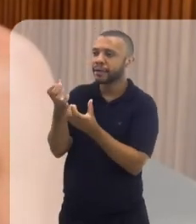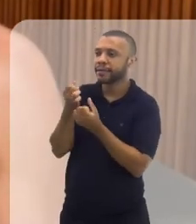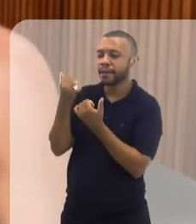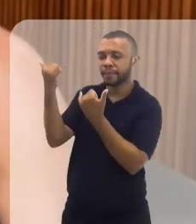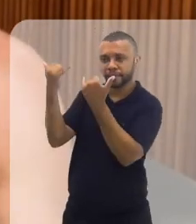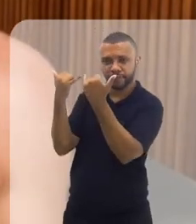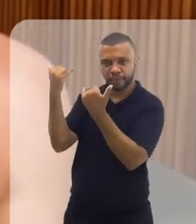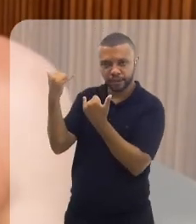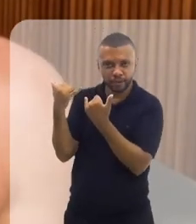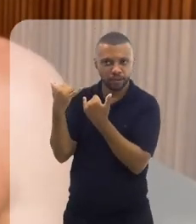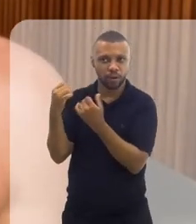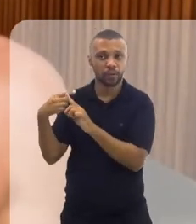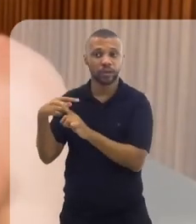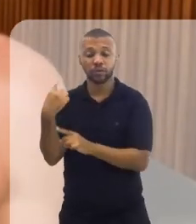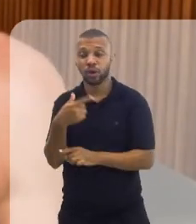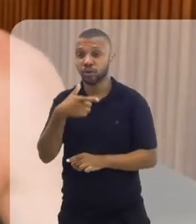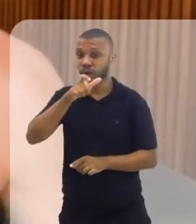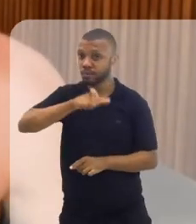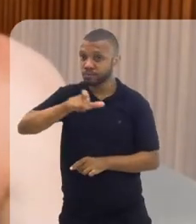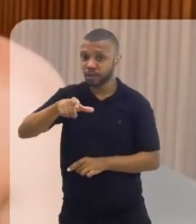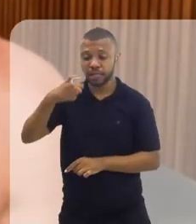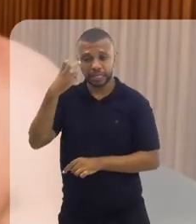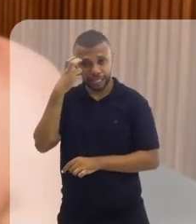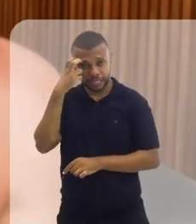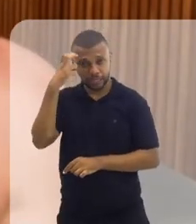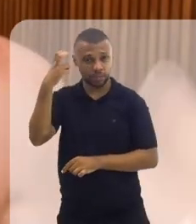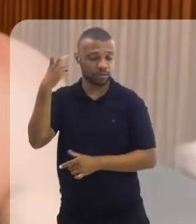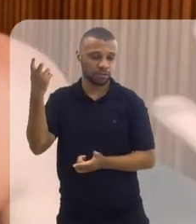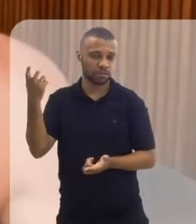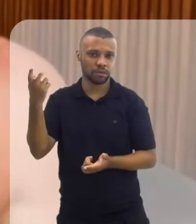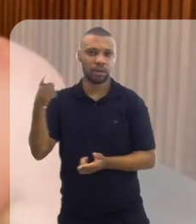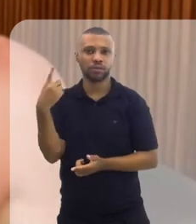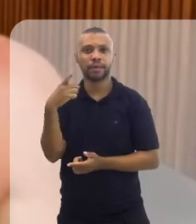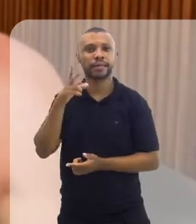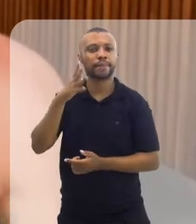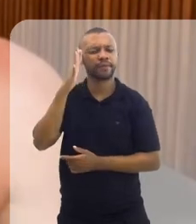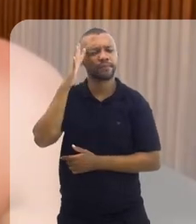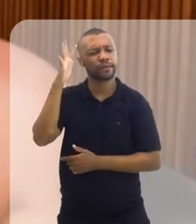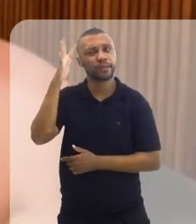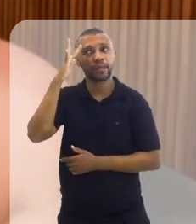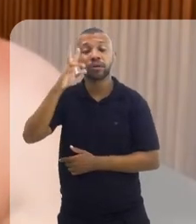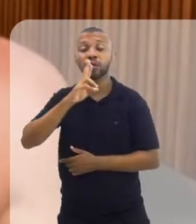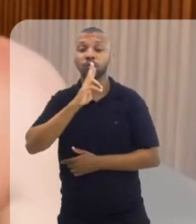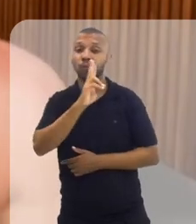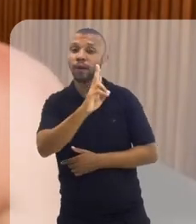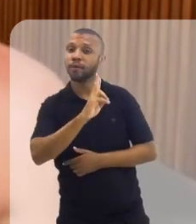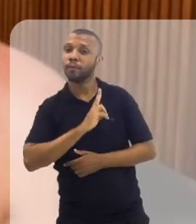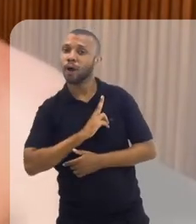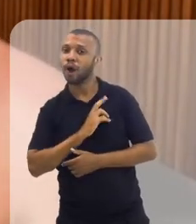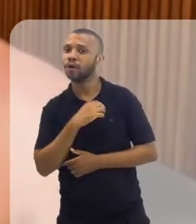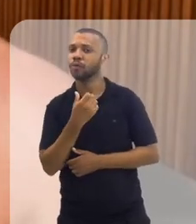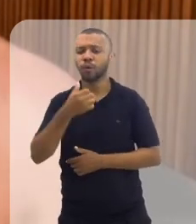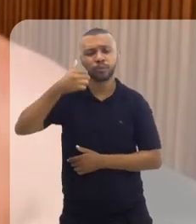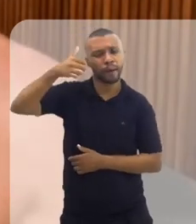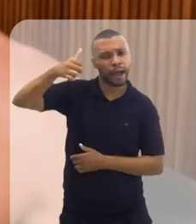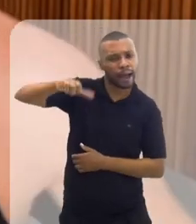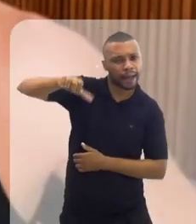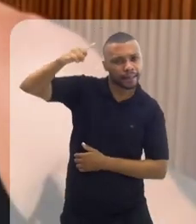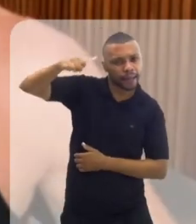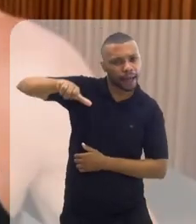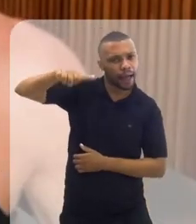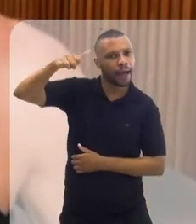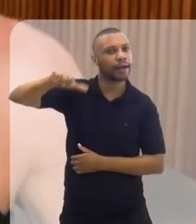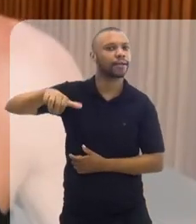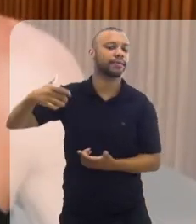recebem, naturalmente, porque somos seres intelectuais, então sempre pensamos logo numa resposta ou